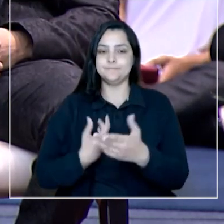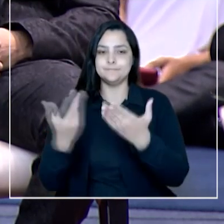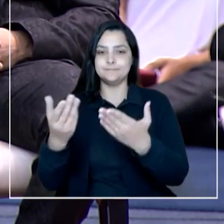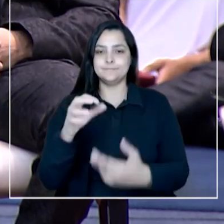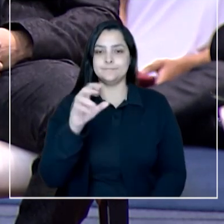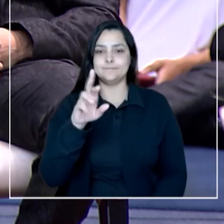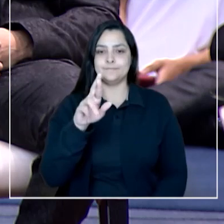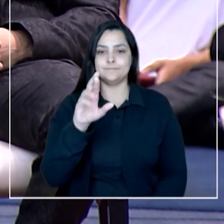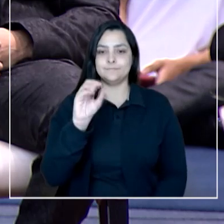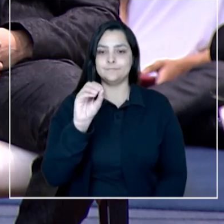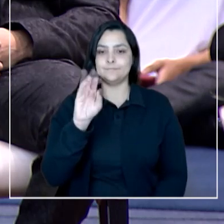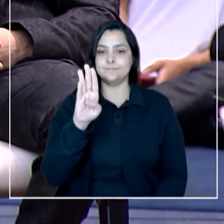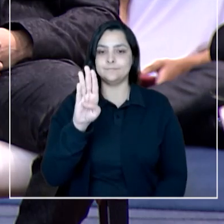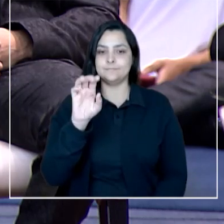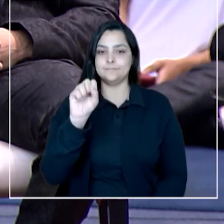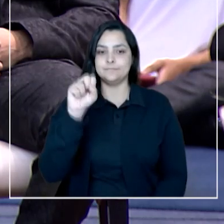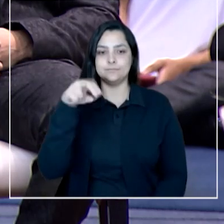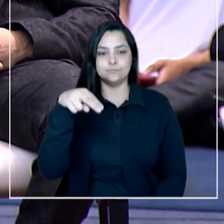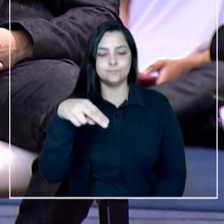Robson,